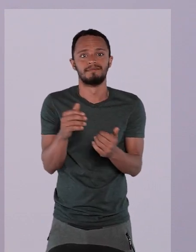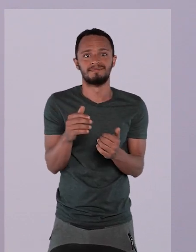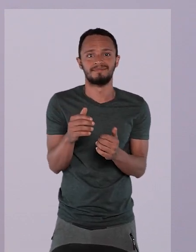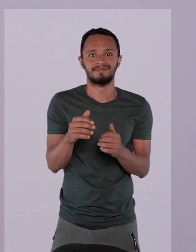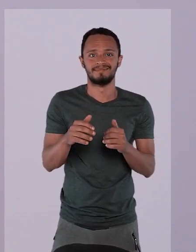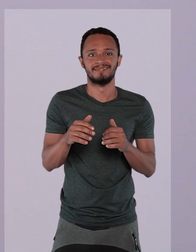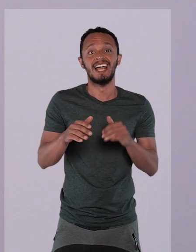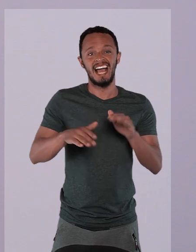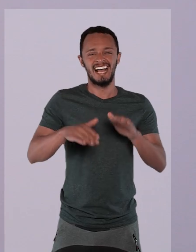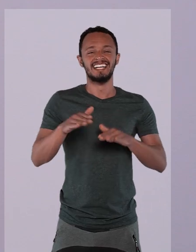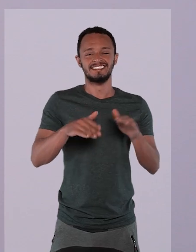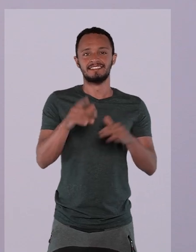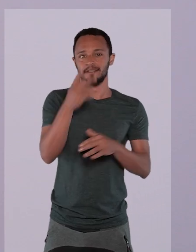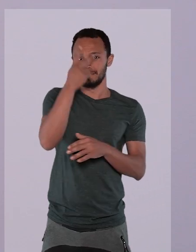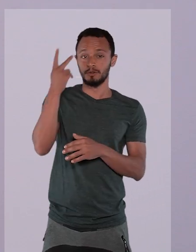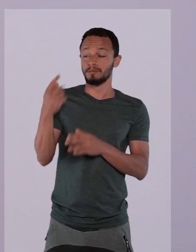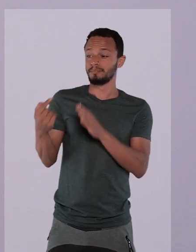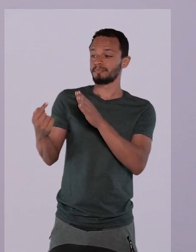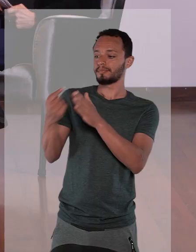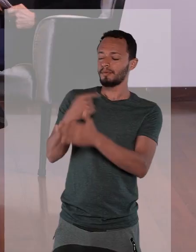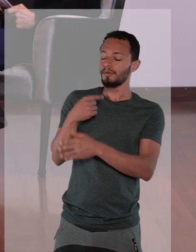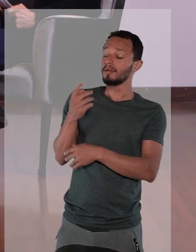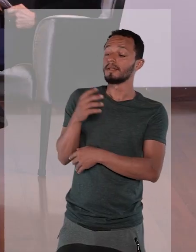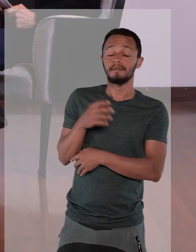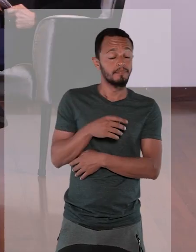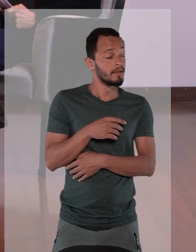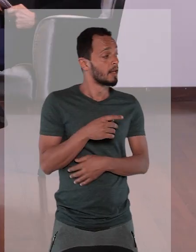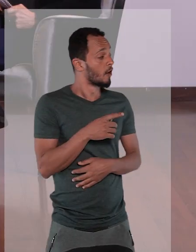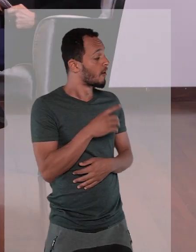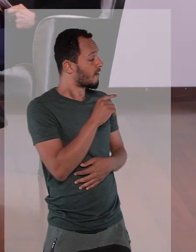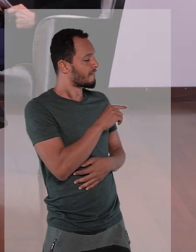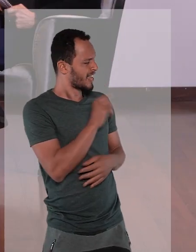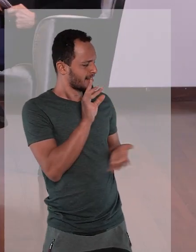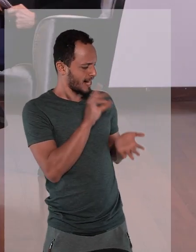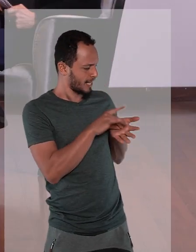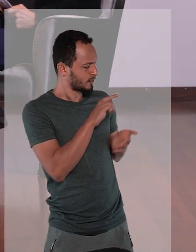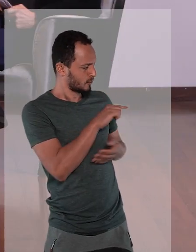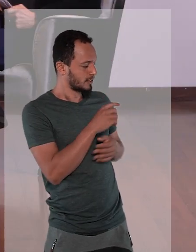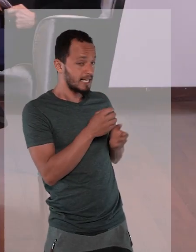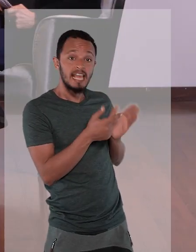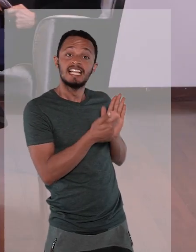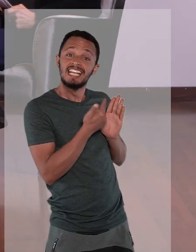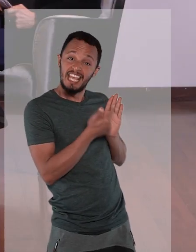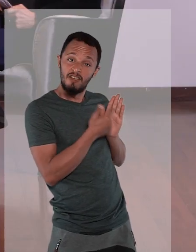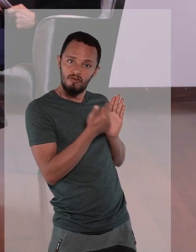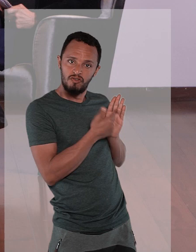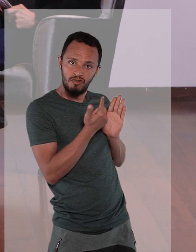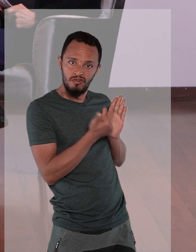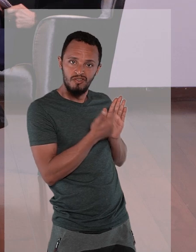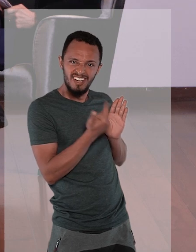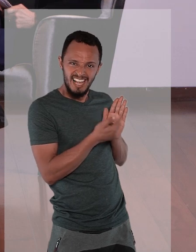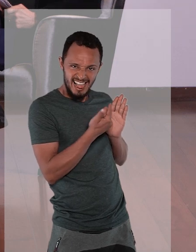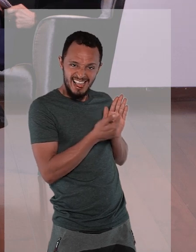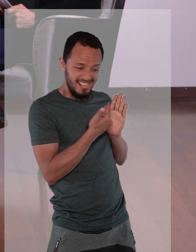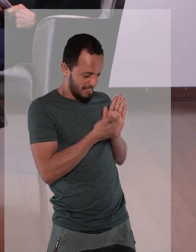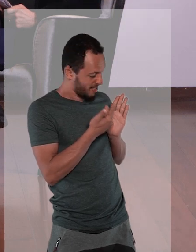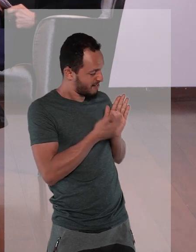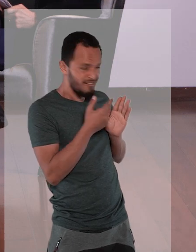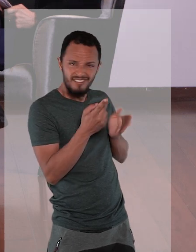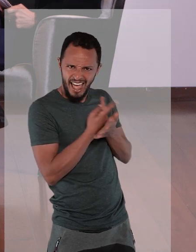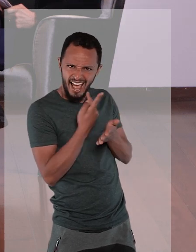que na sua casa tem livro até no lavabo? Eu disse, é verdade, quando alguém demora a sair, eu sei que pegou alguma coisa boa para ler. Né?